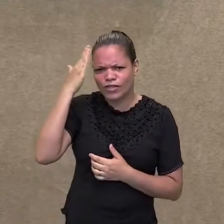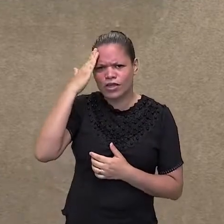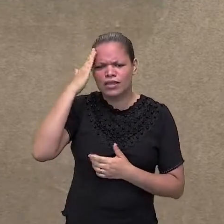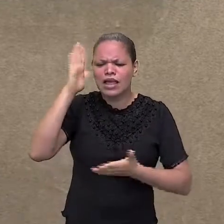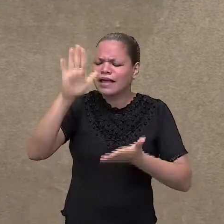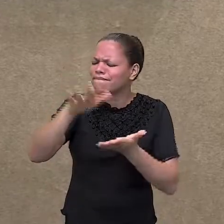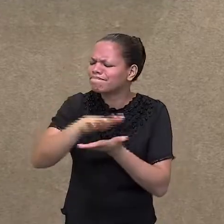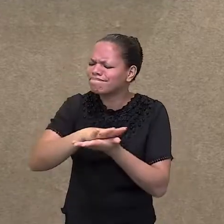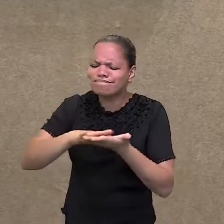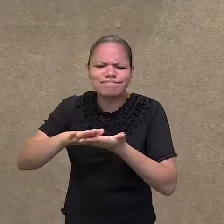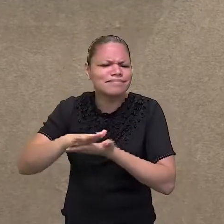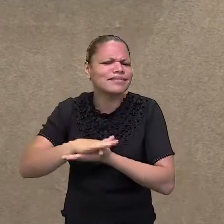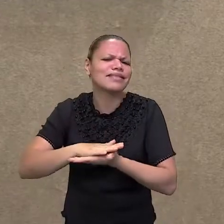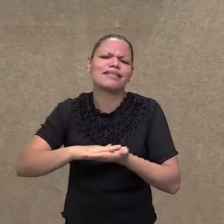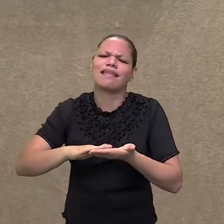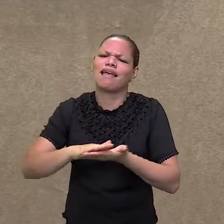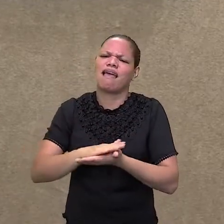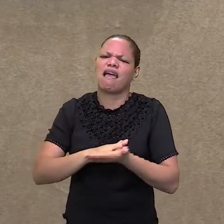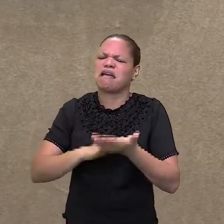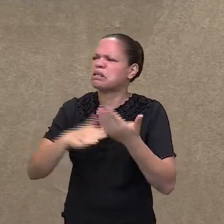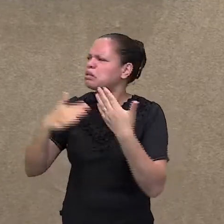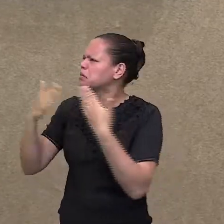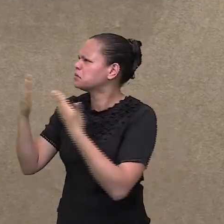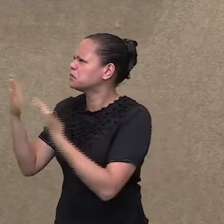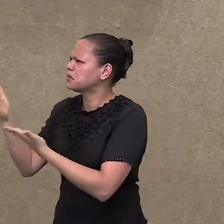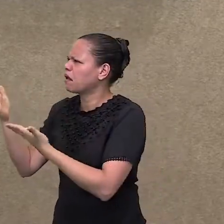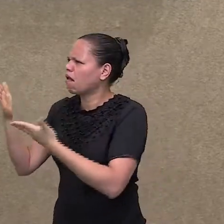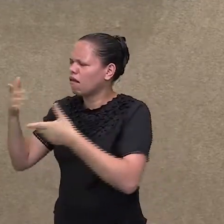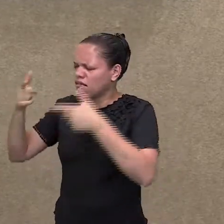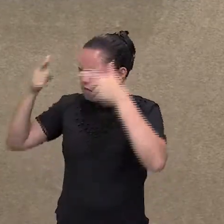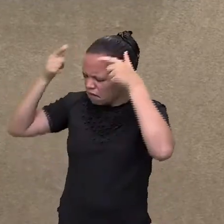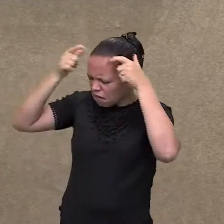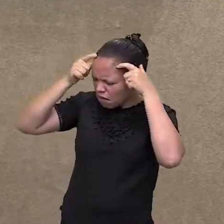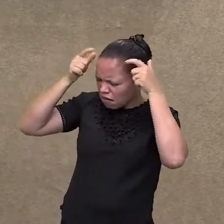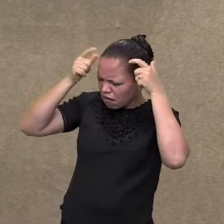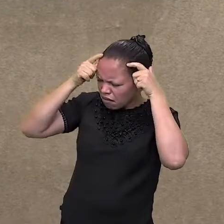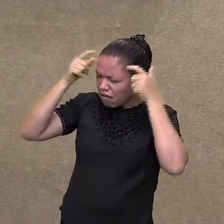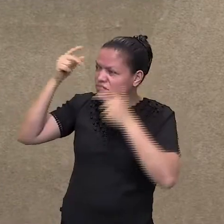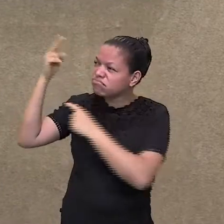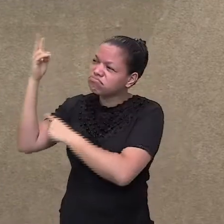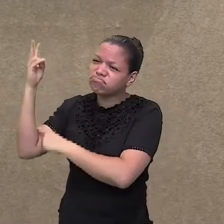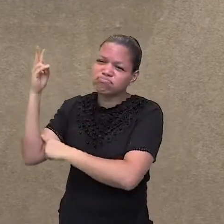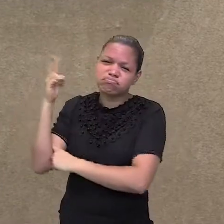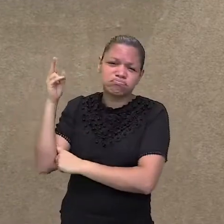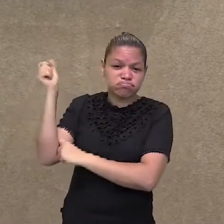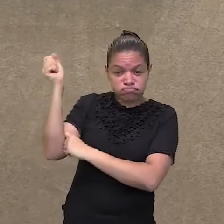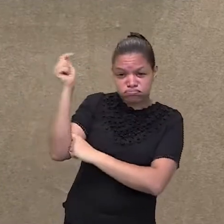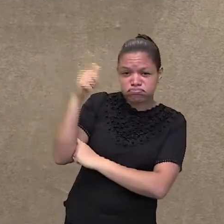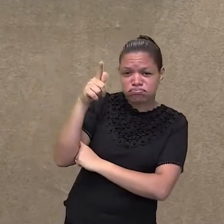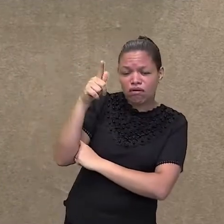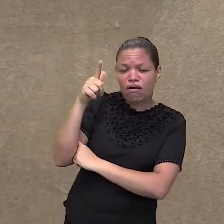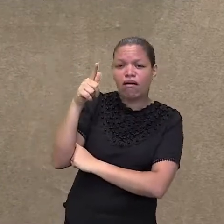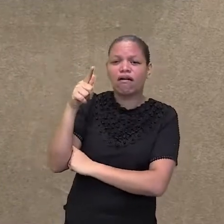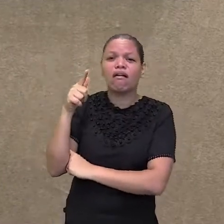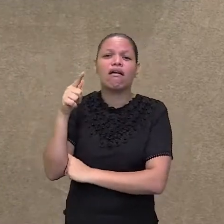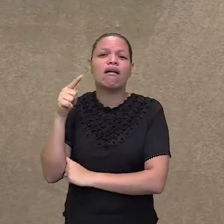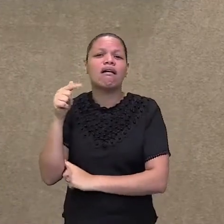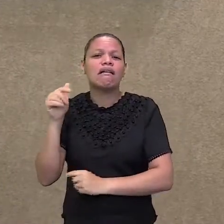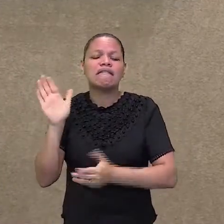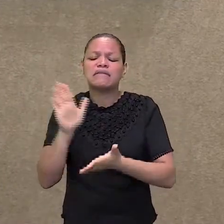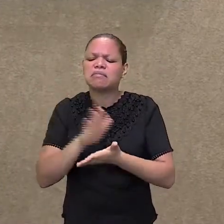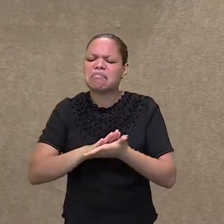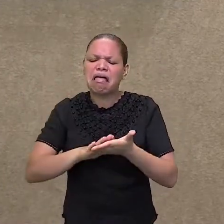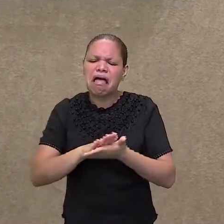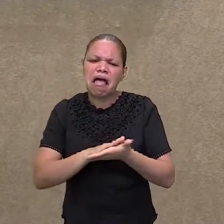disso, nem lenço na cabeça como protetor do sol, nem em forma